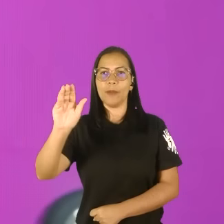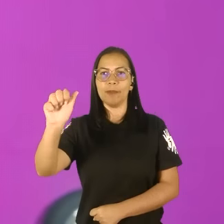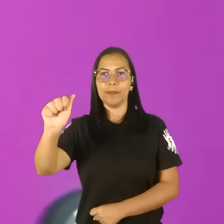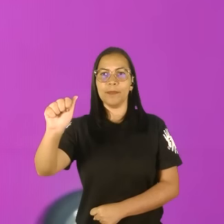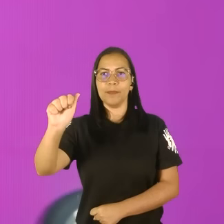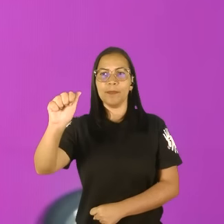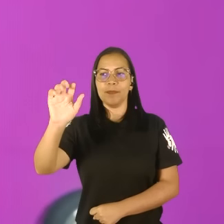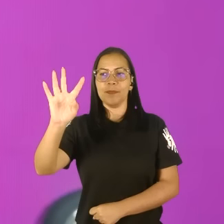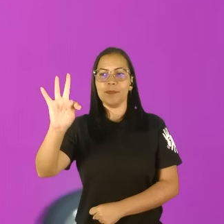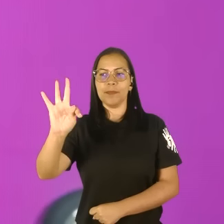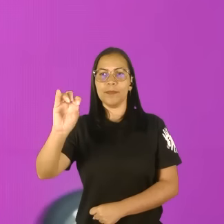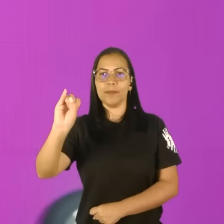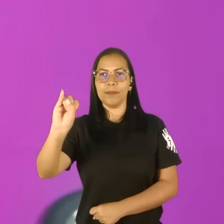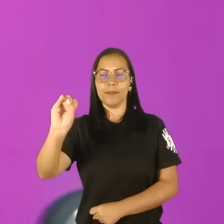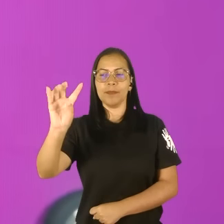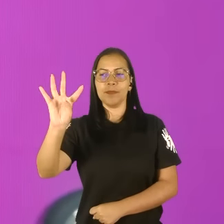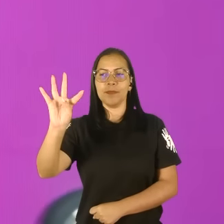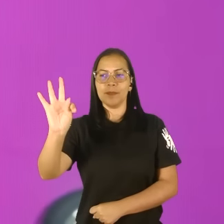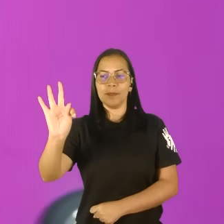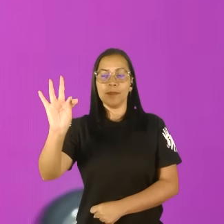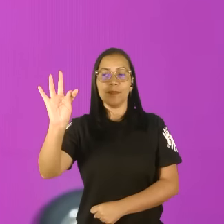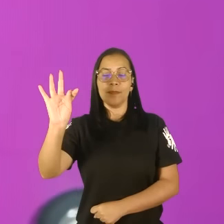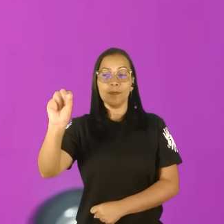Deus não improvisa, Deus prepara.